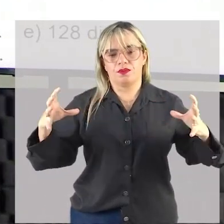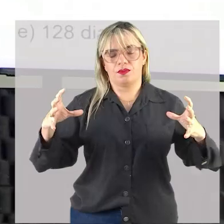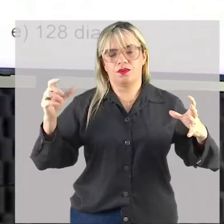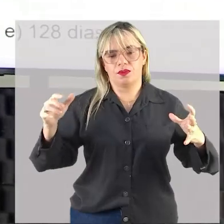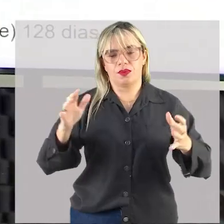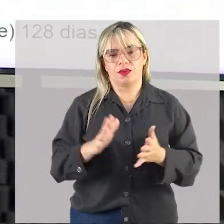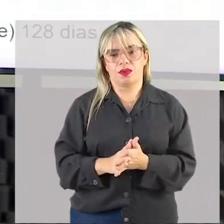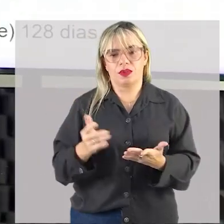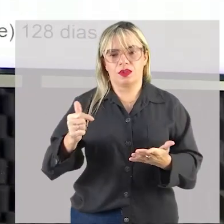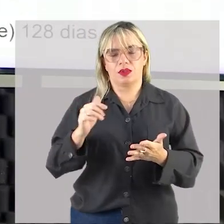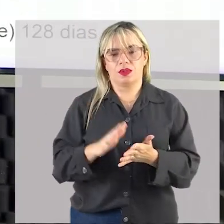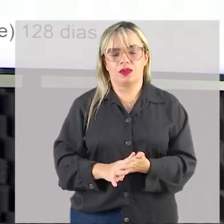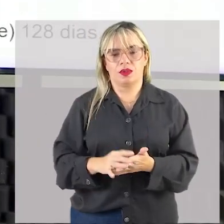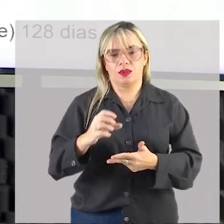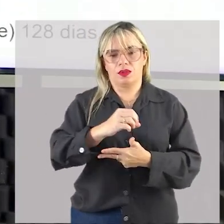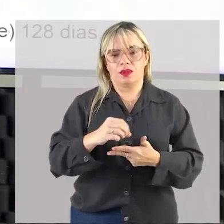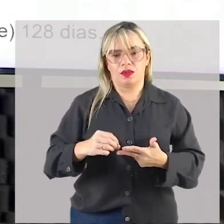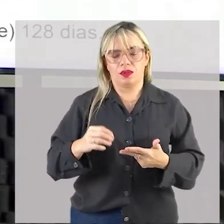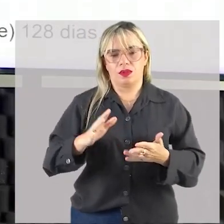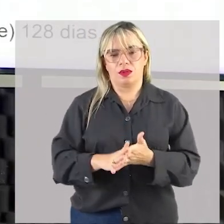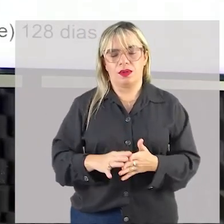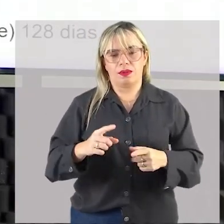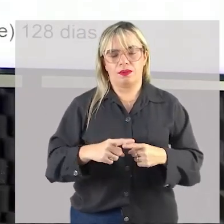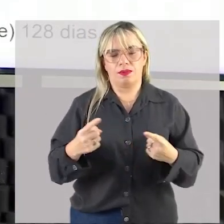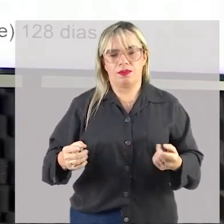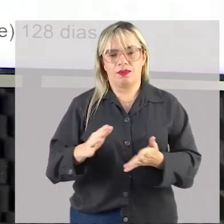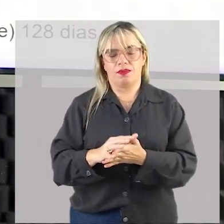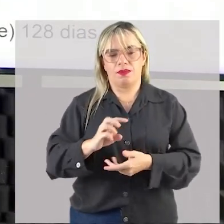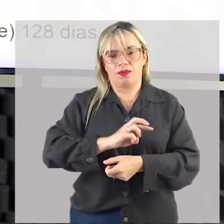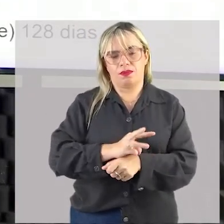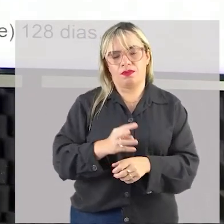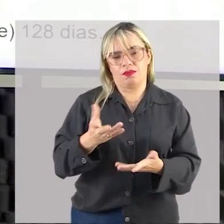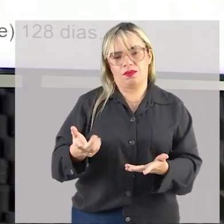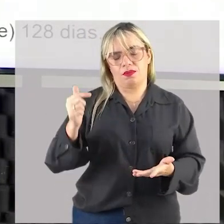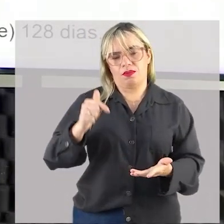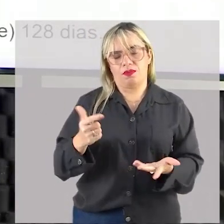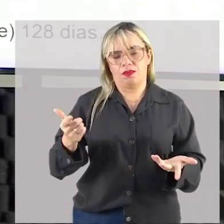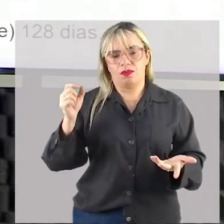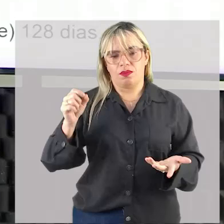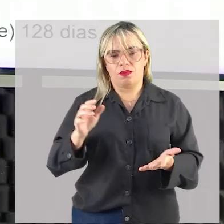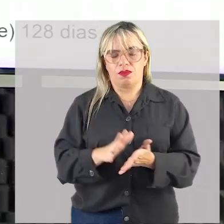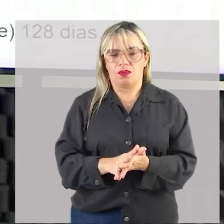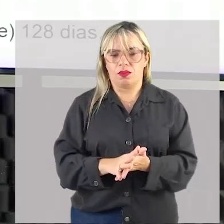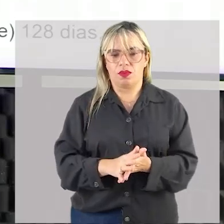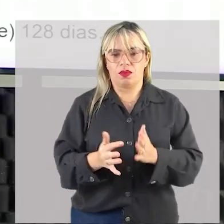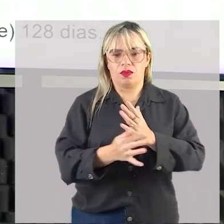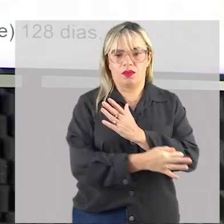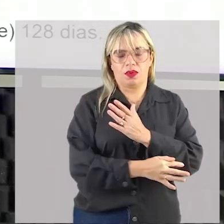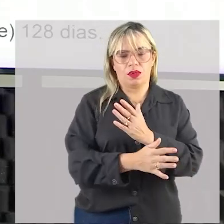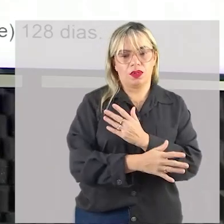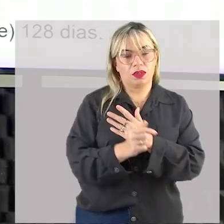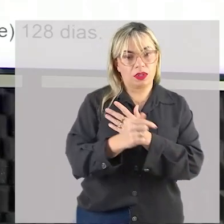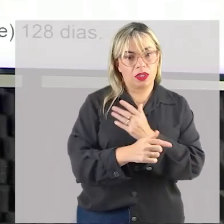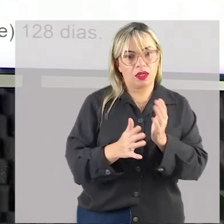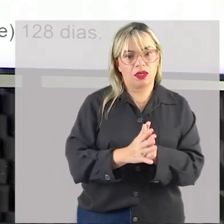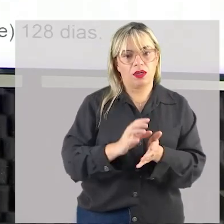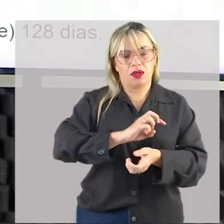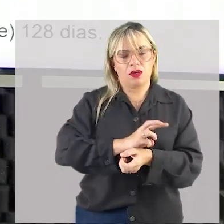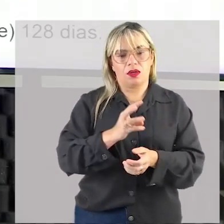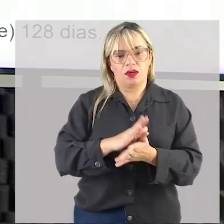UEMA não está no programa. A Daniela está no programa de física. A gente está falando da química, não está no programa. Saiu